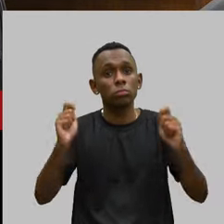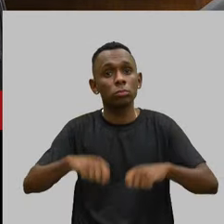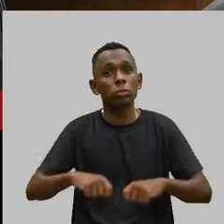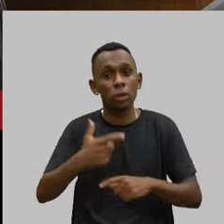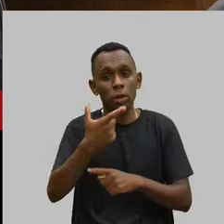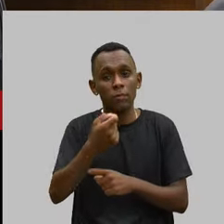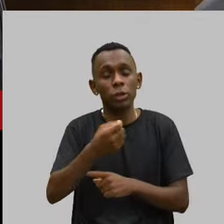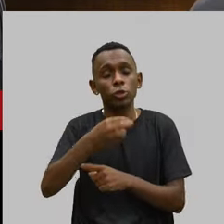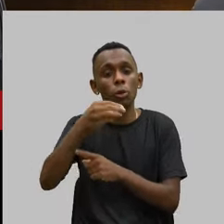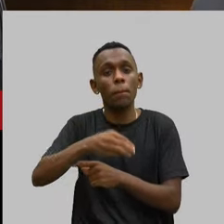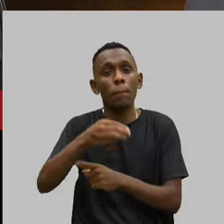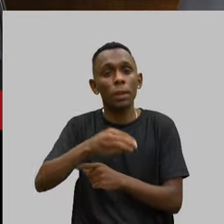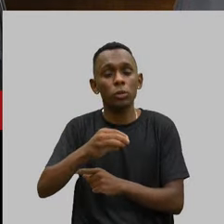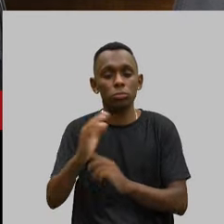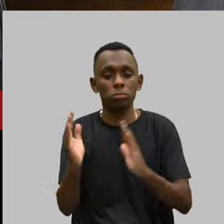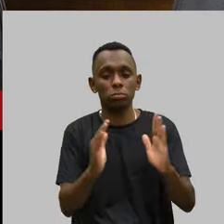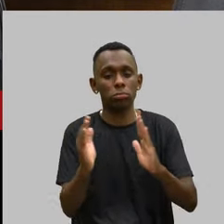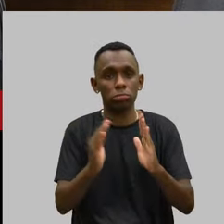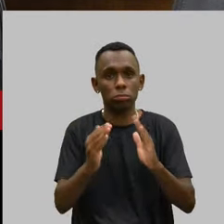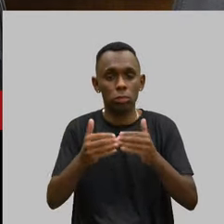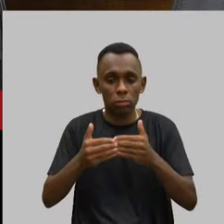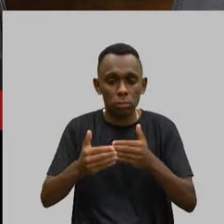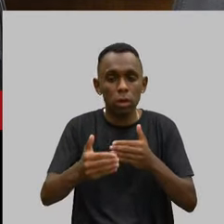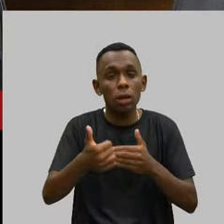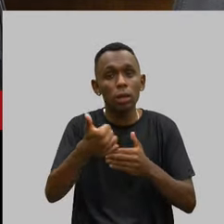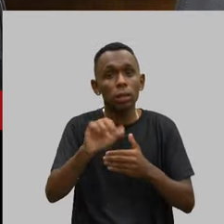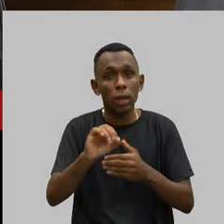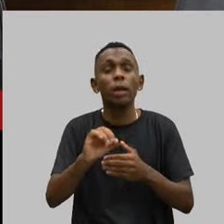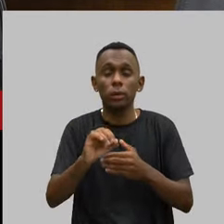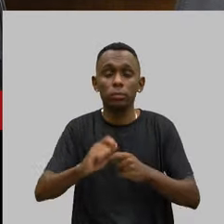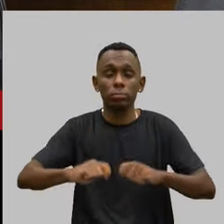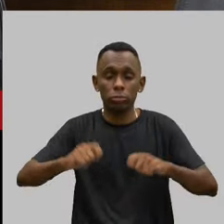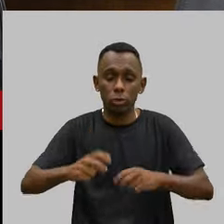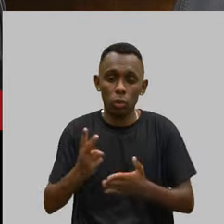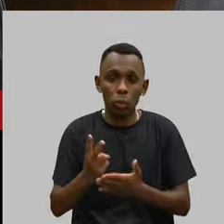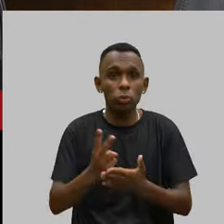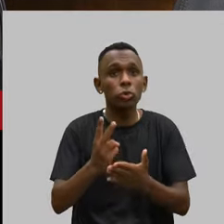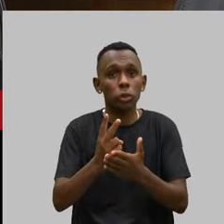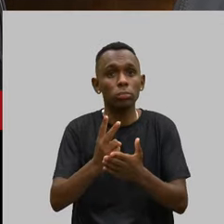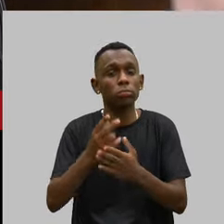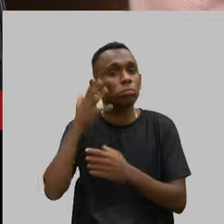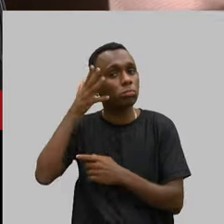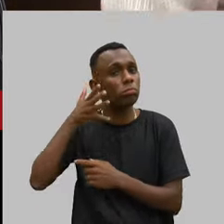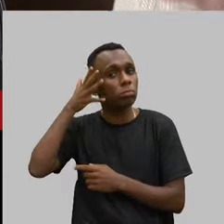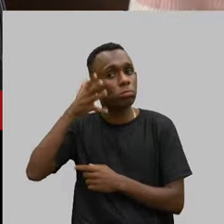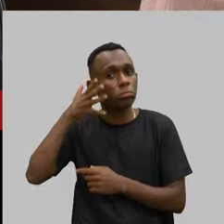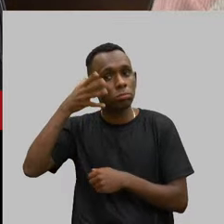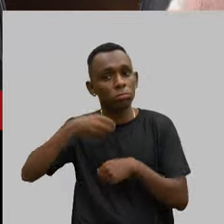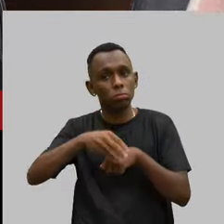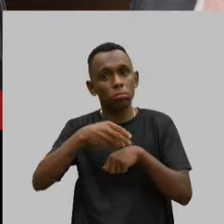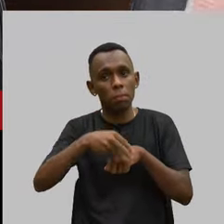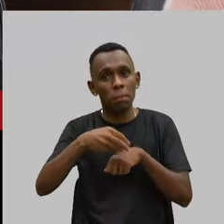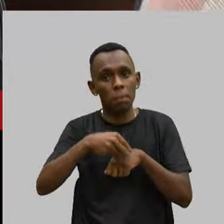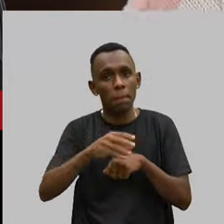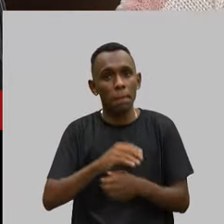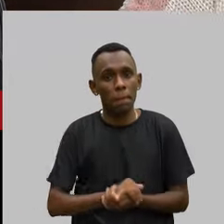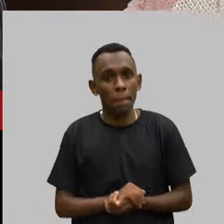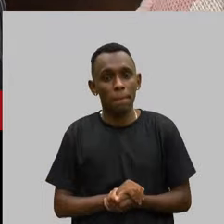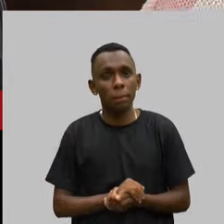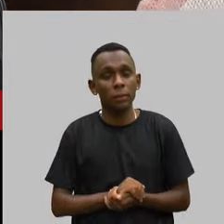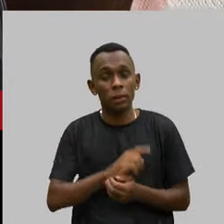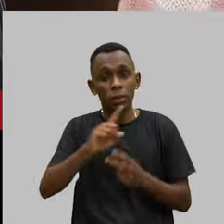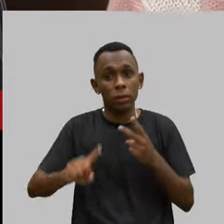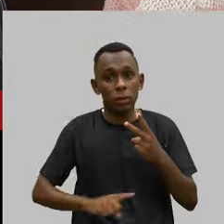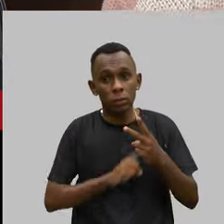20 minutos prorrogáveis por mais 10 minutos para suas exposições na